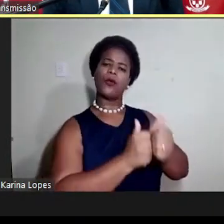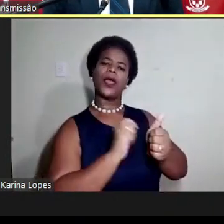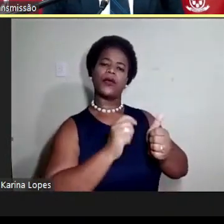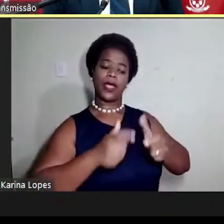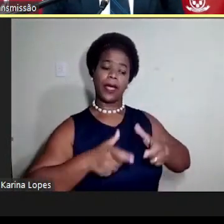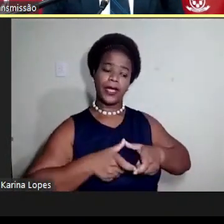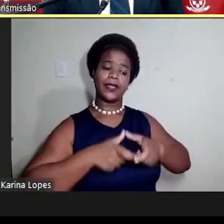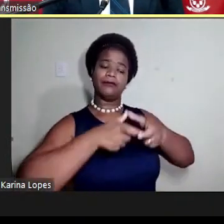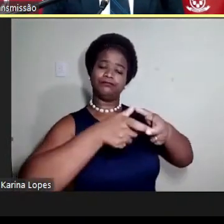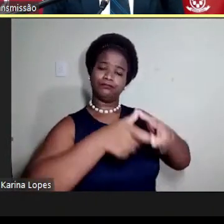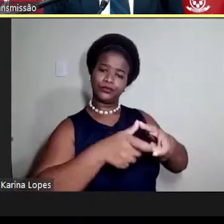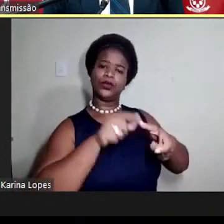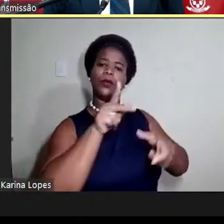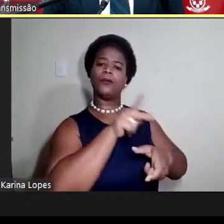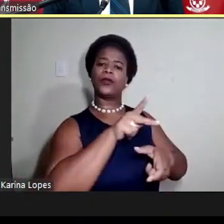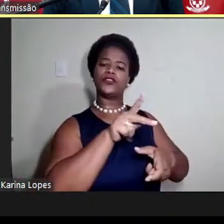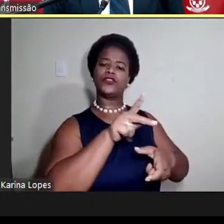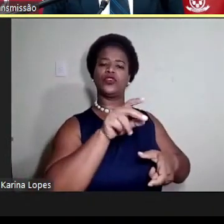homenageado professor